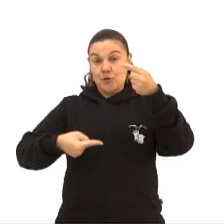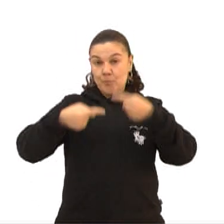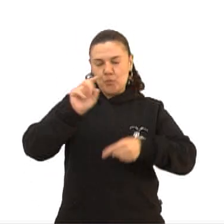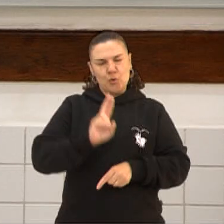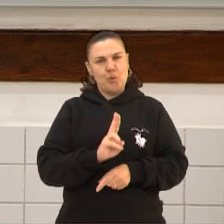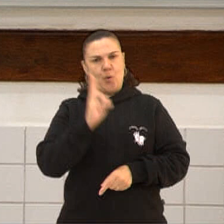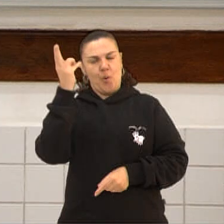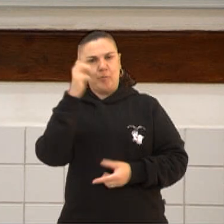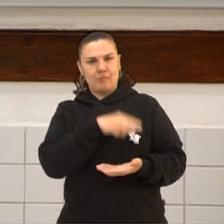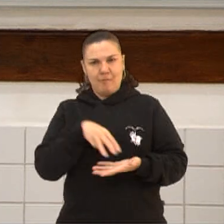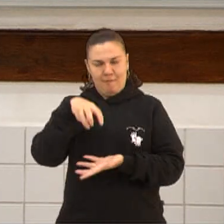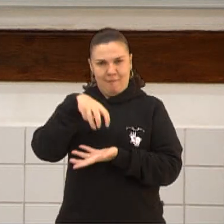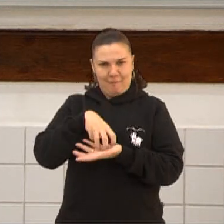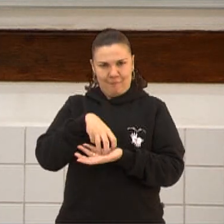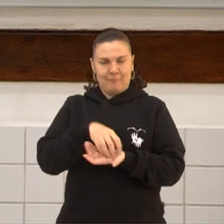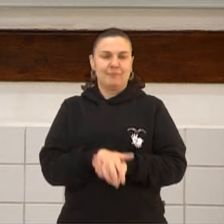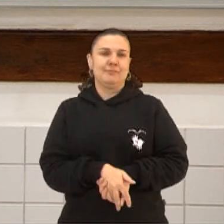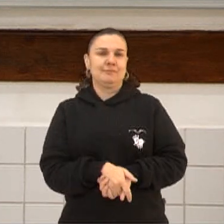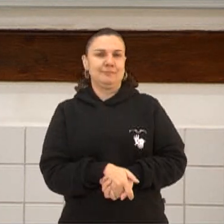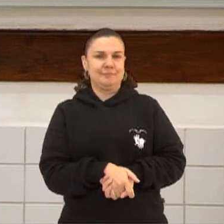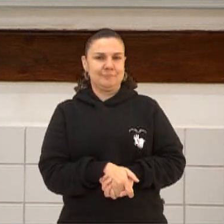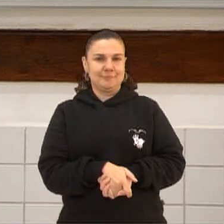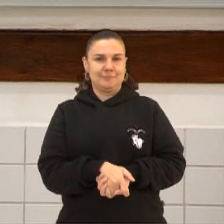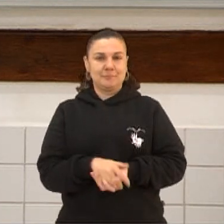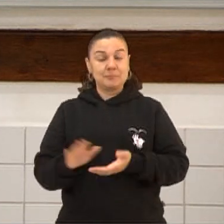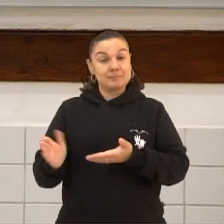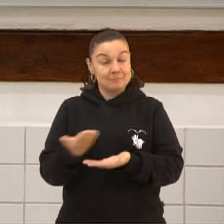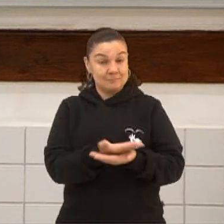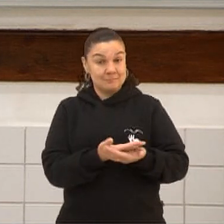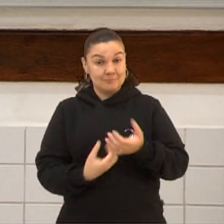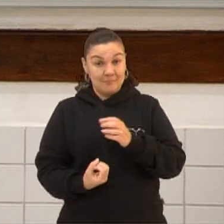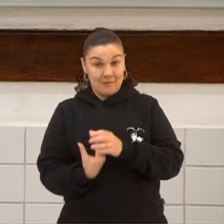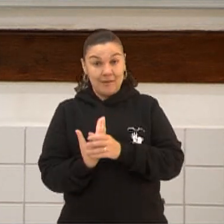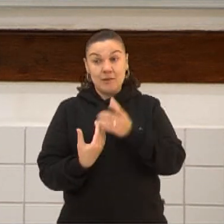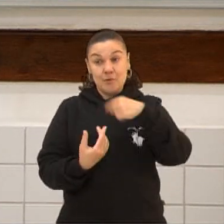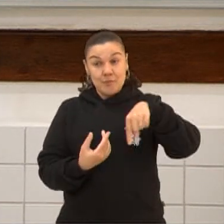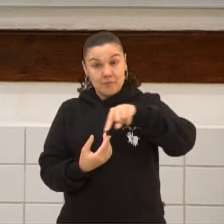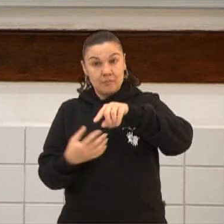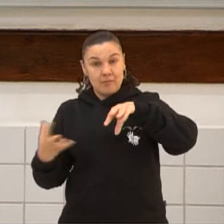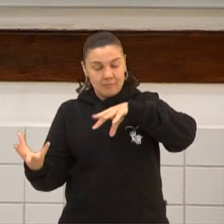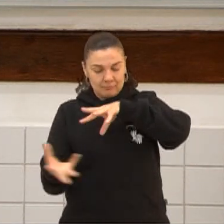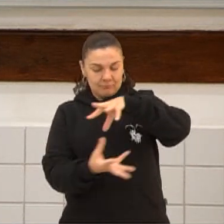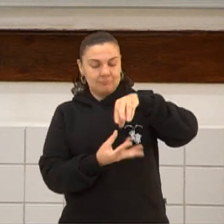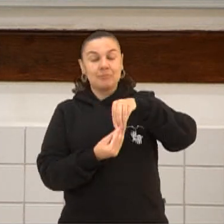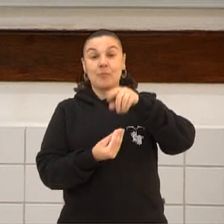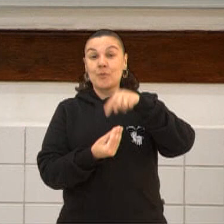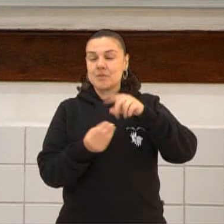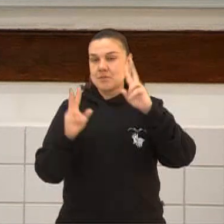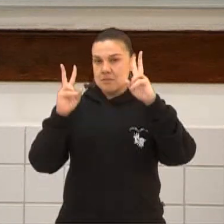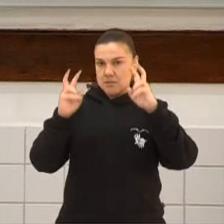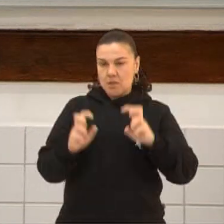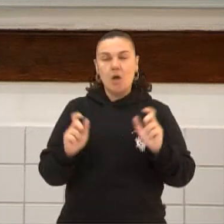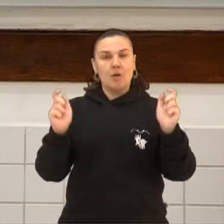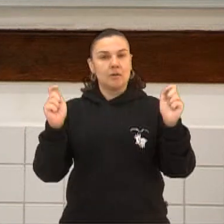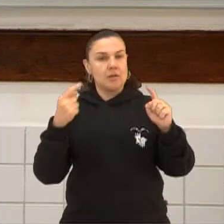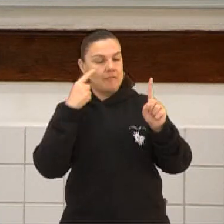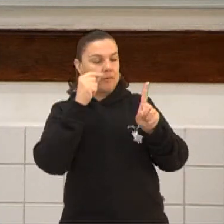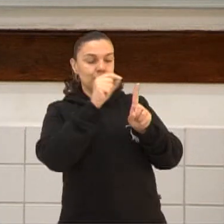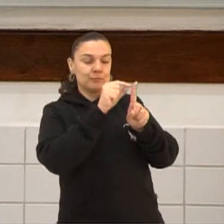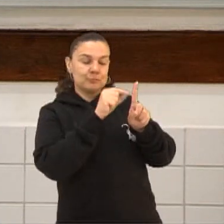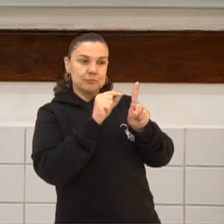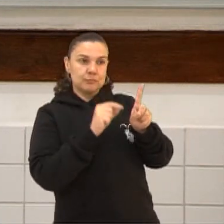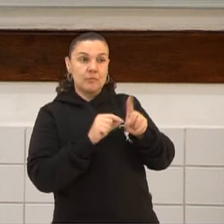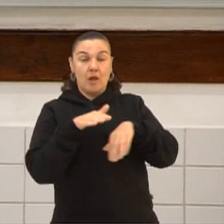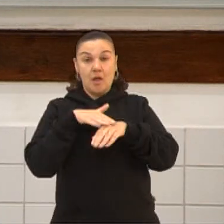ecologia. Então essa é a nossa sugestão, elaborar um projeto de lei que abarque esses temas. Aí você pode assistir o tutorial e conversar